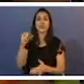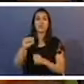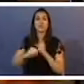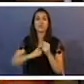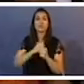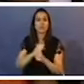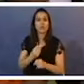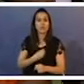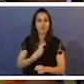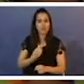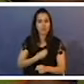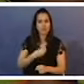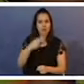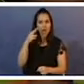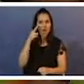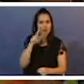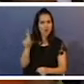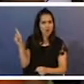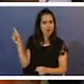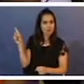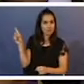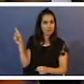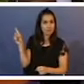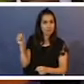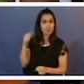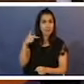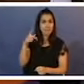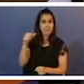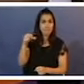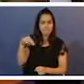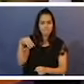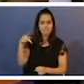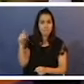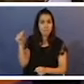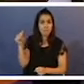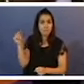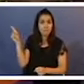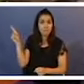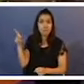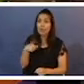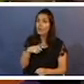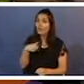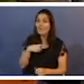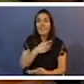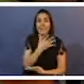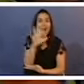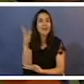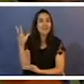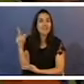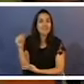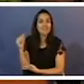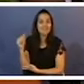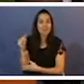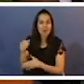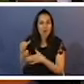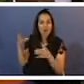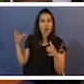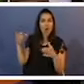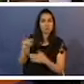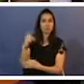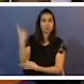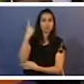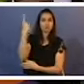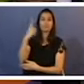viver Observe agora essa área aqui de pampa é uma área não tem o que árvores